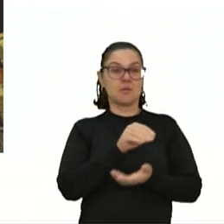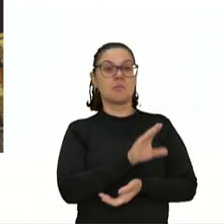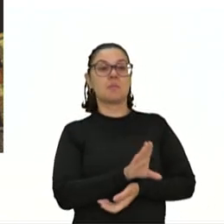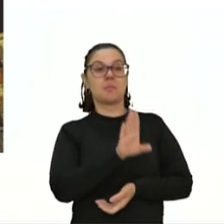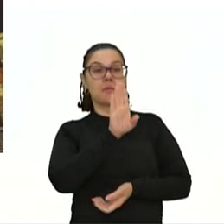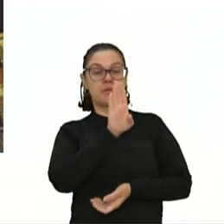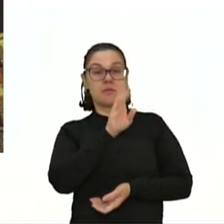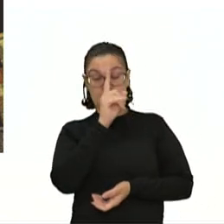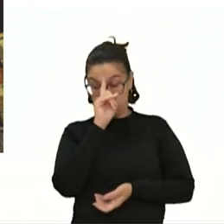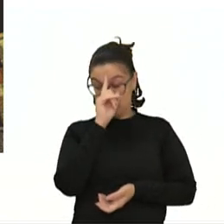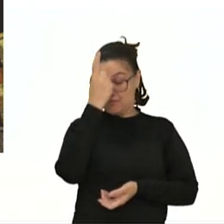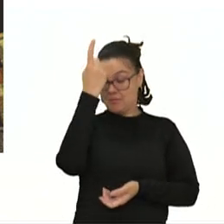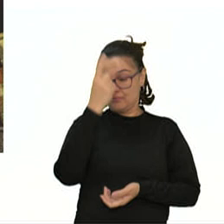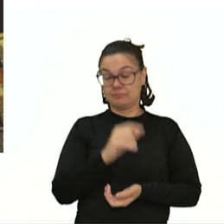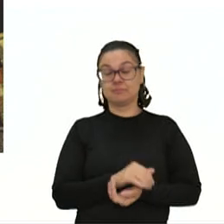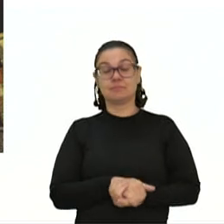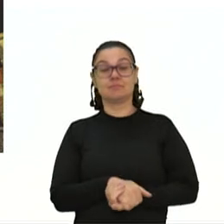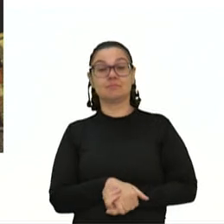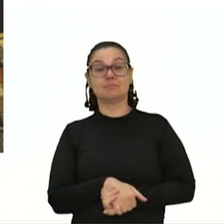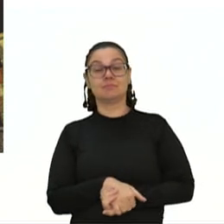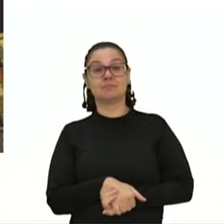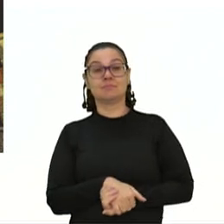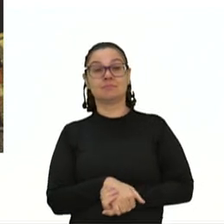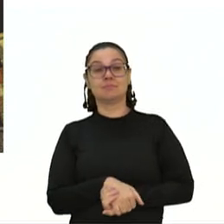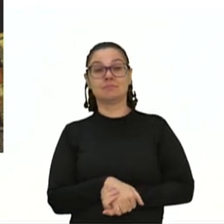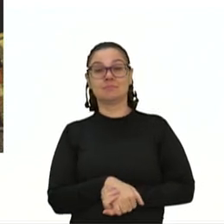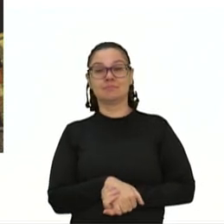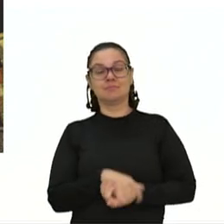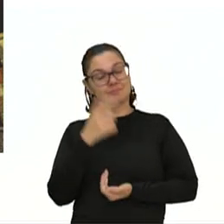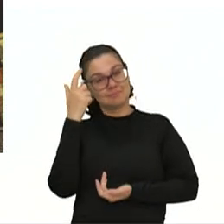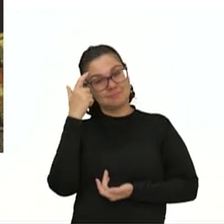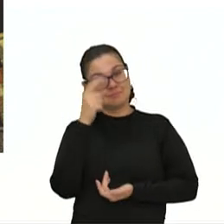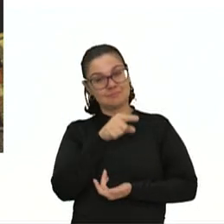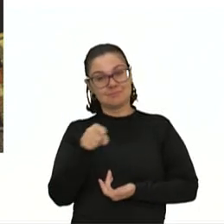ou letter B, inventar? Ok? Pensem aí.